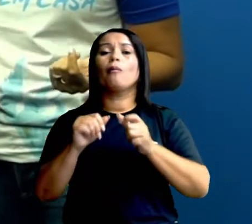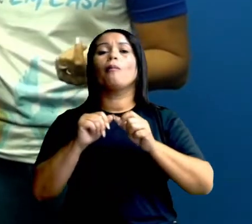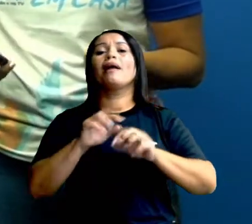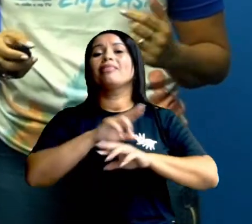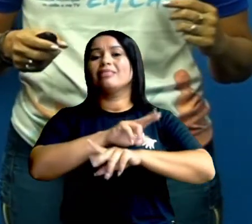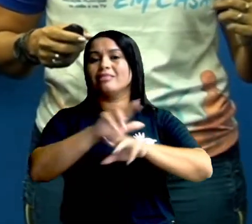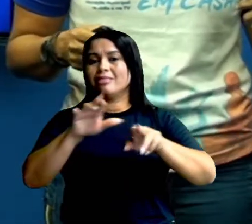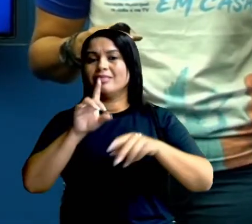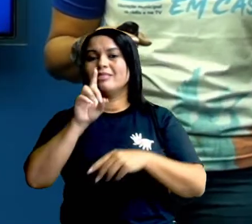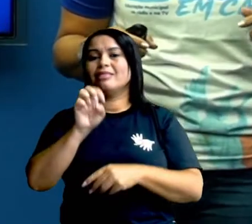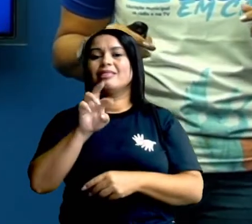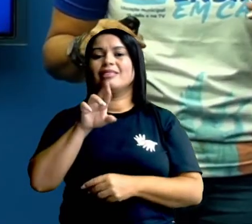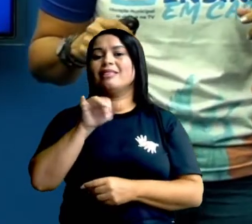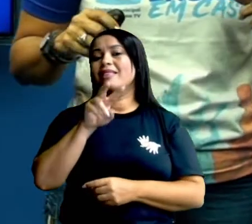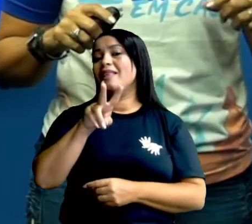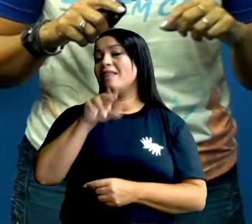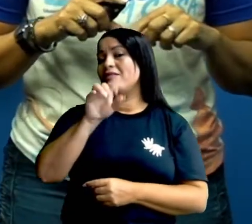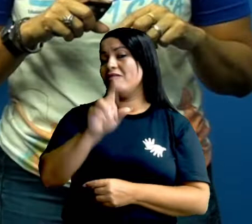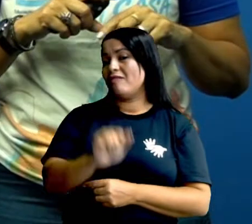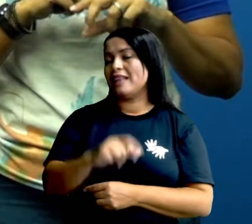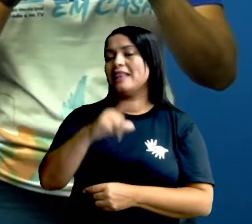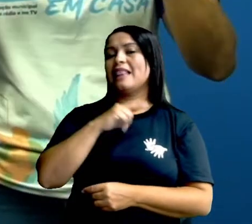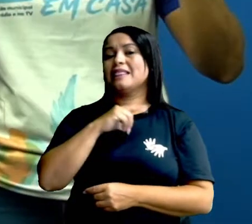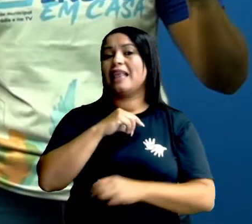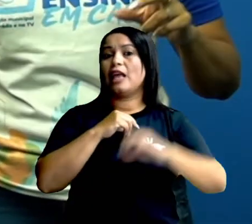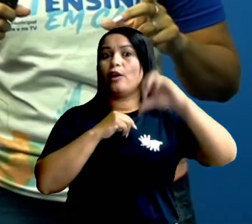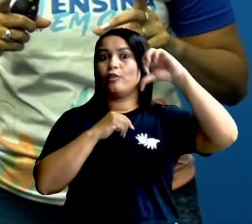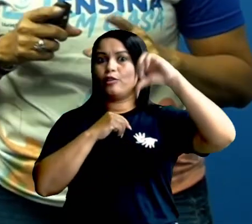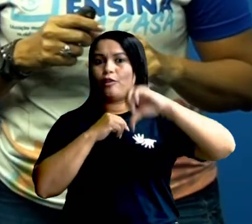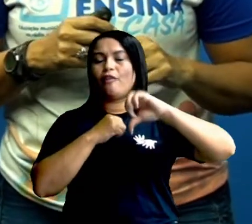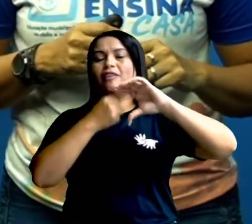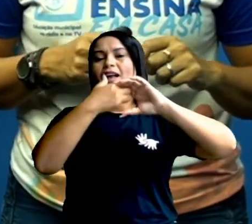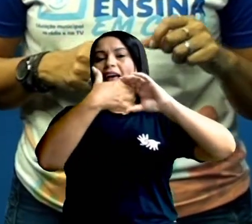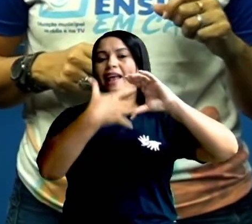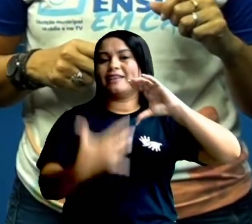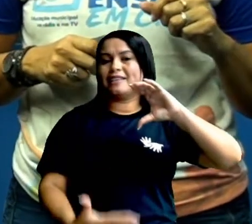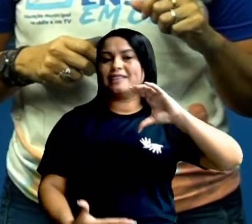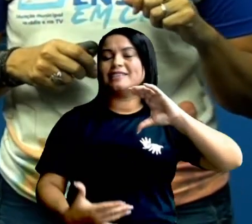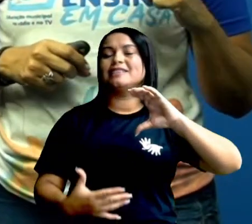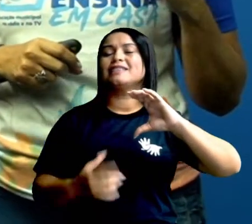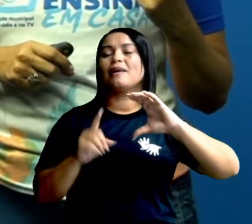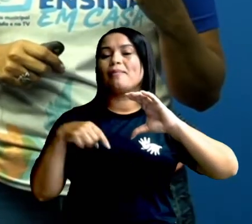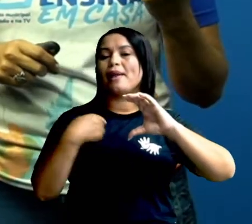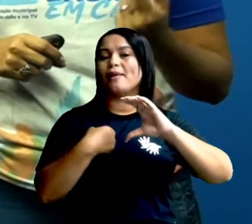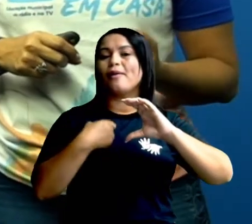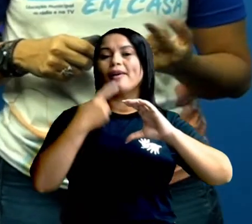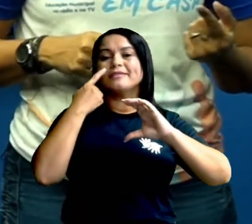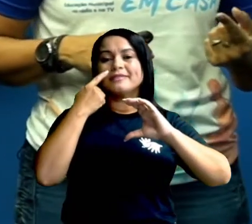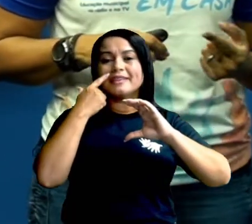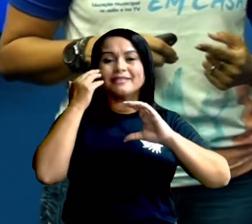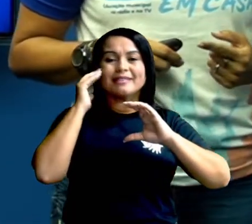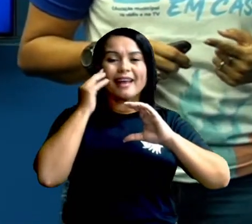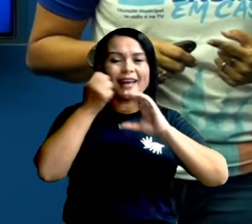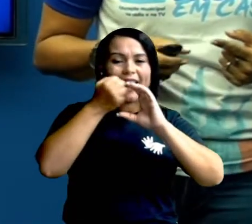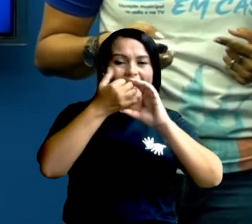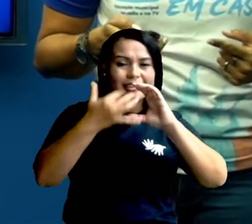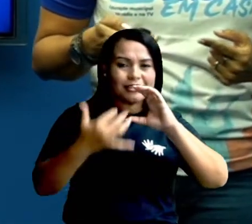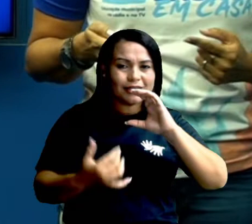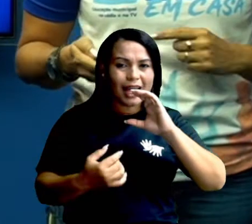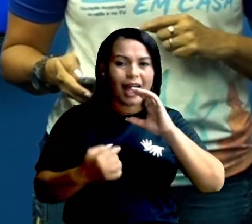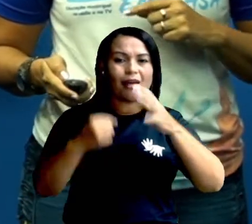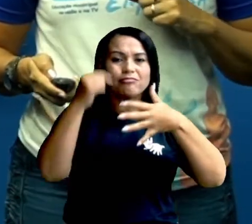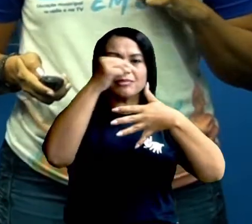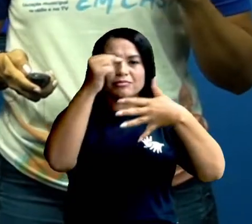bola. Então, a gente consegue, aí tem 9, né, 9 características, para a gente classificar os substantivos,